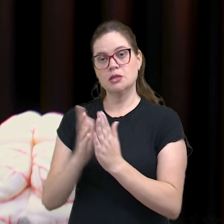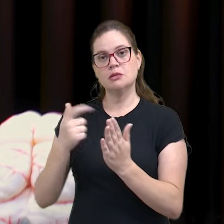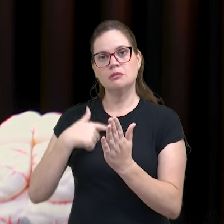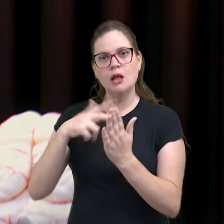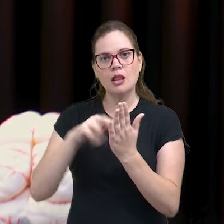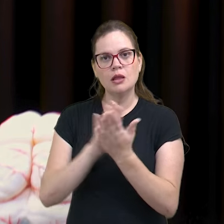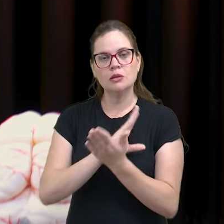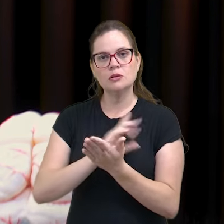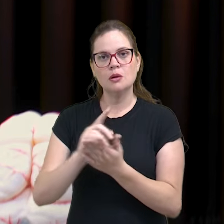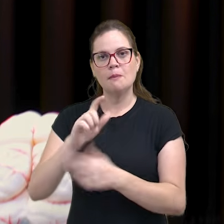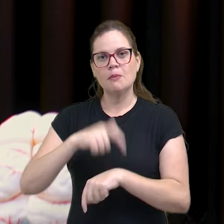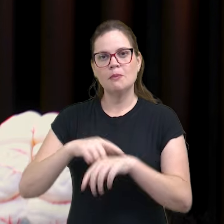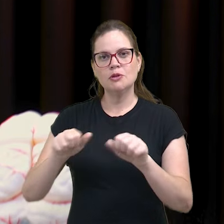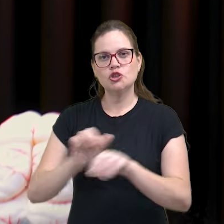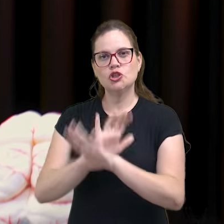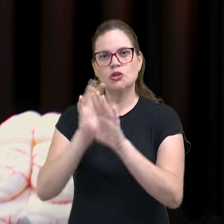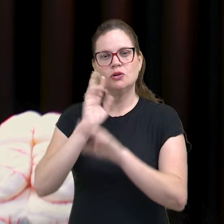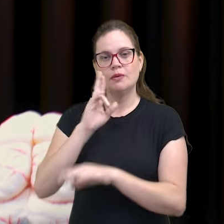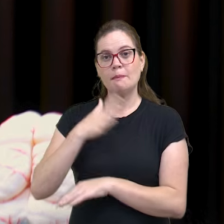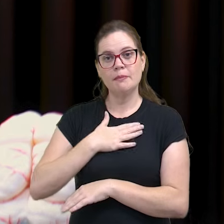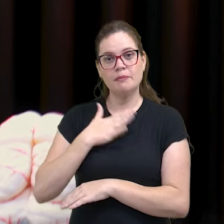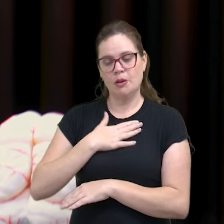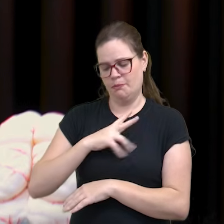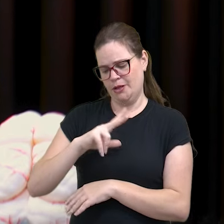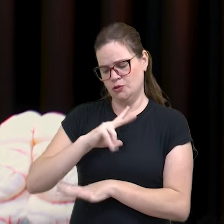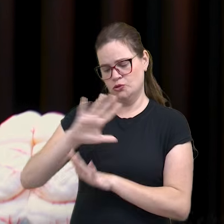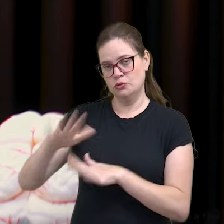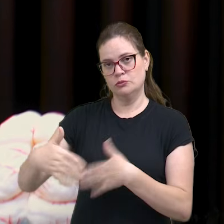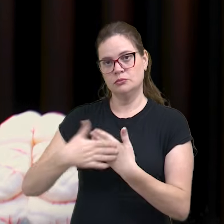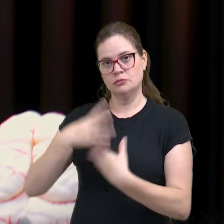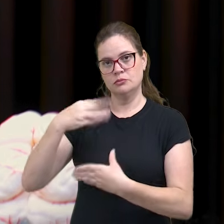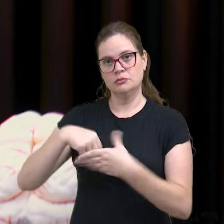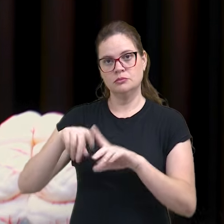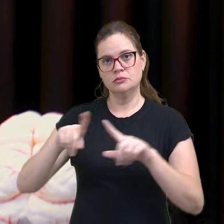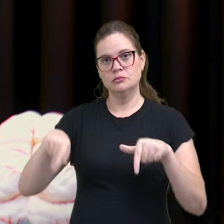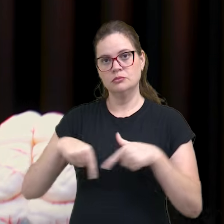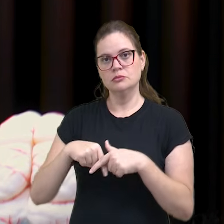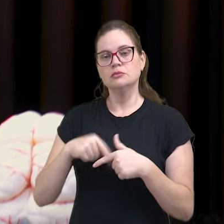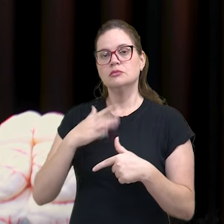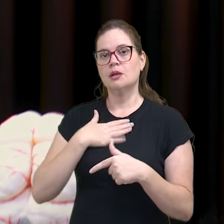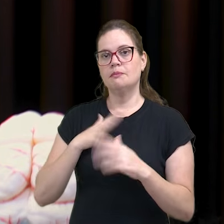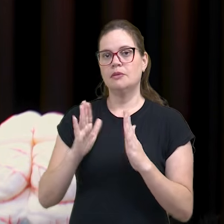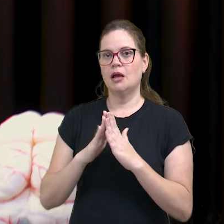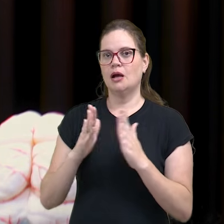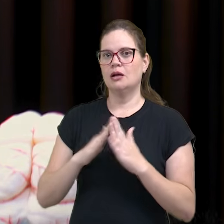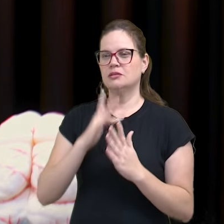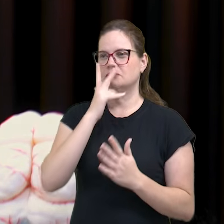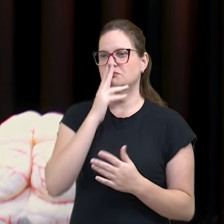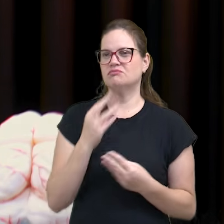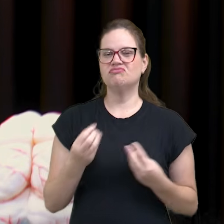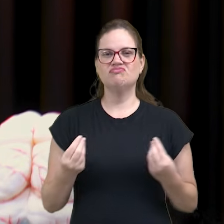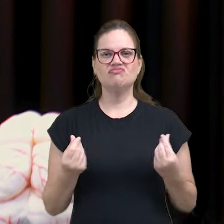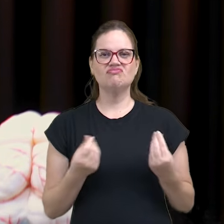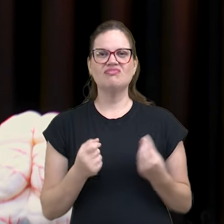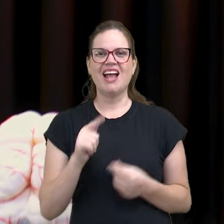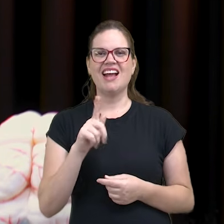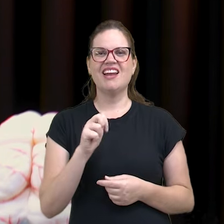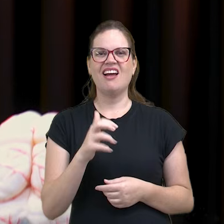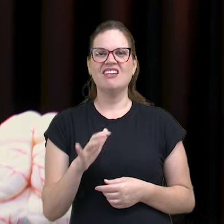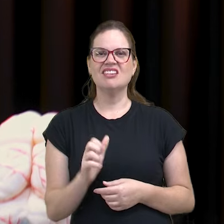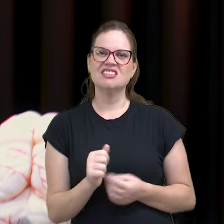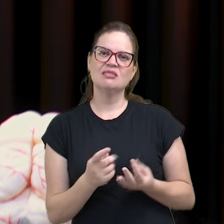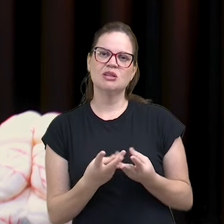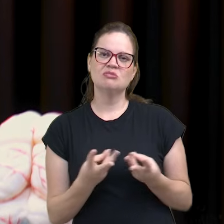dentro da minha casa, vai perder a graça. Então isso já tem sido estudado, porque as igrejas estão